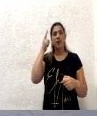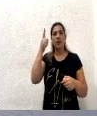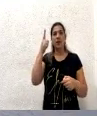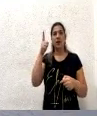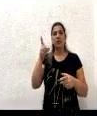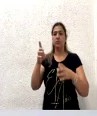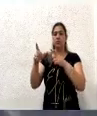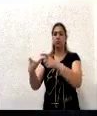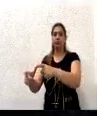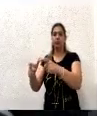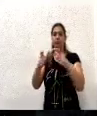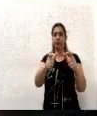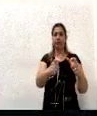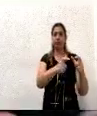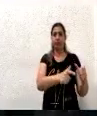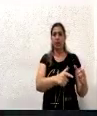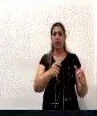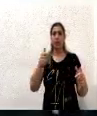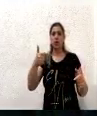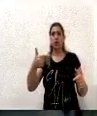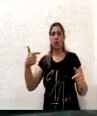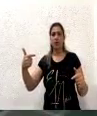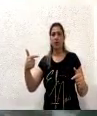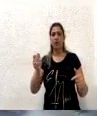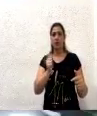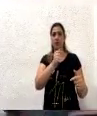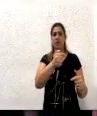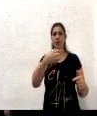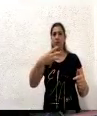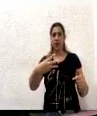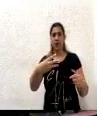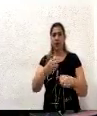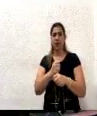epidemias 2022 e 2023.